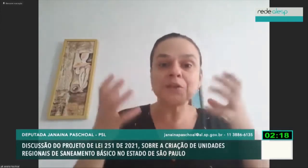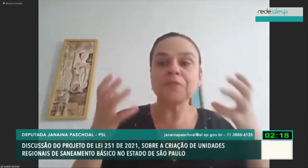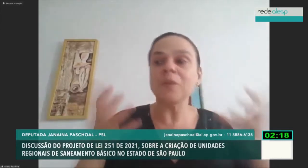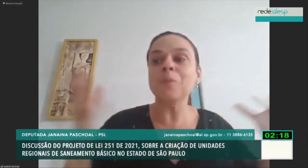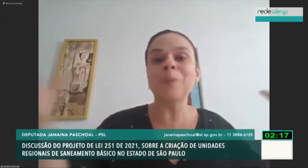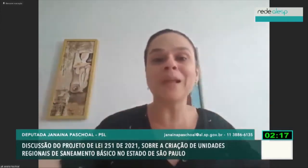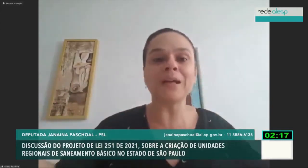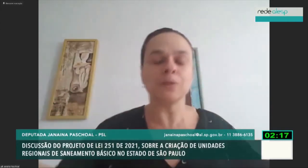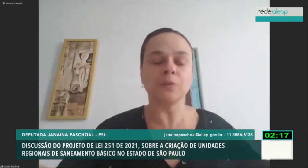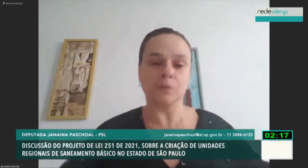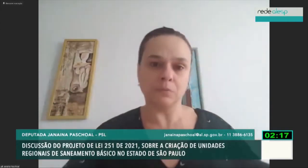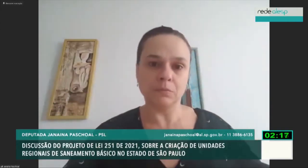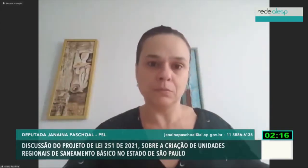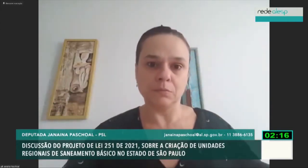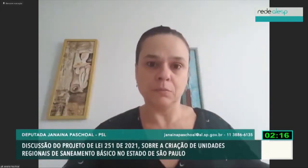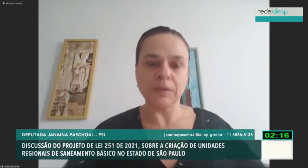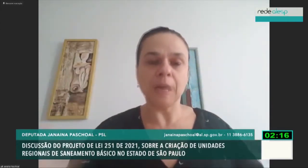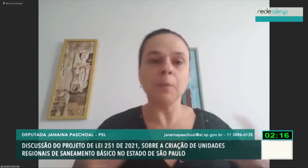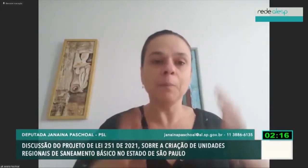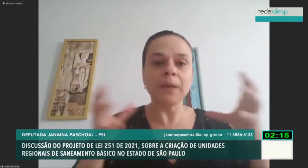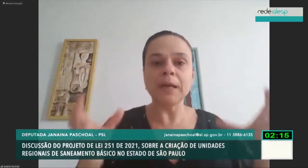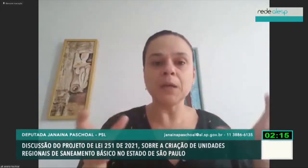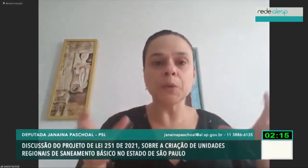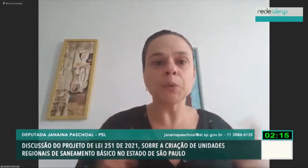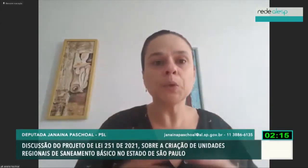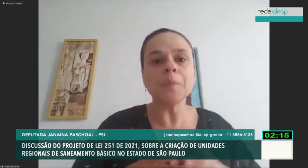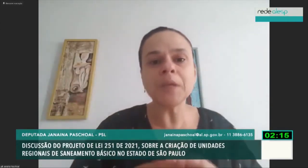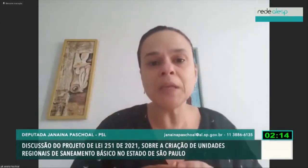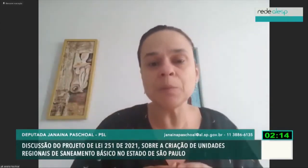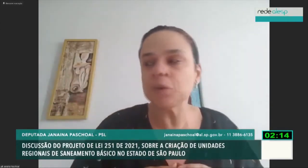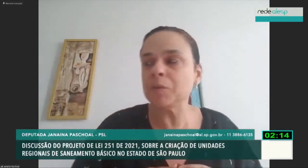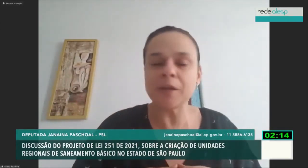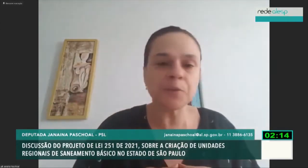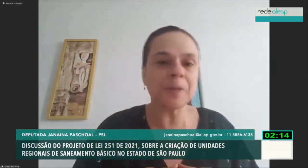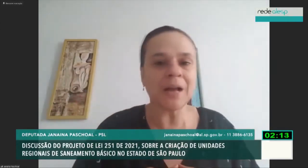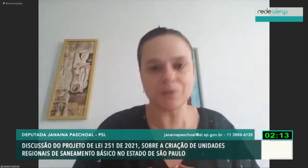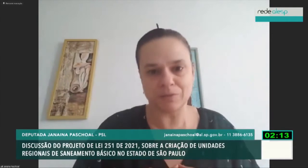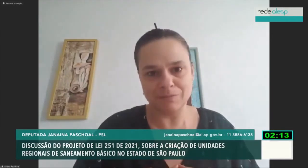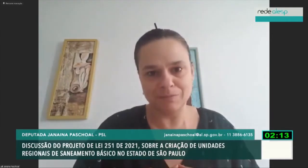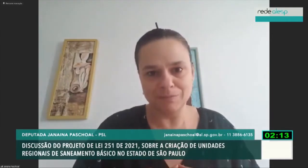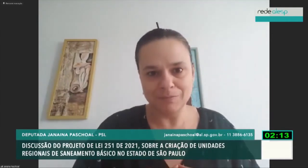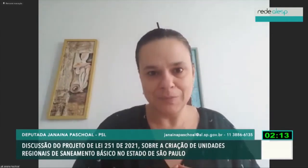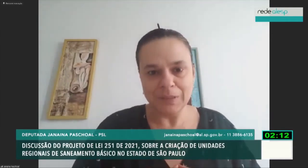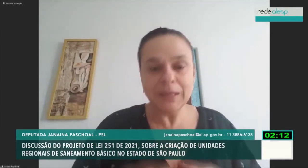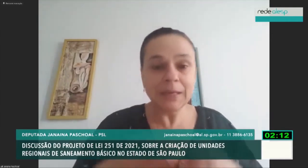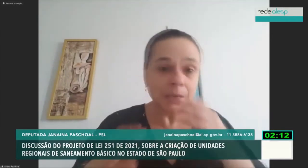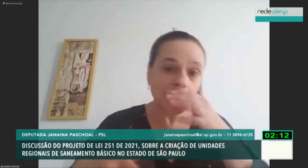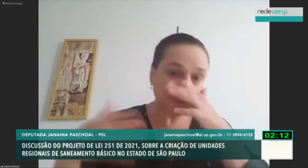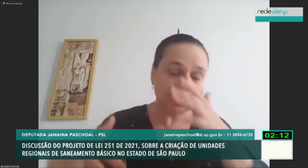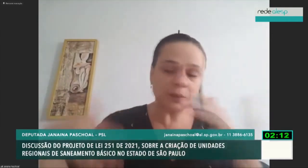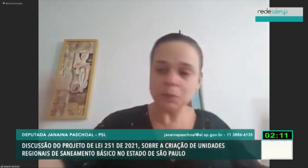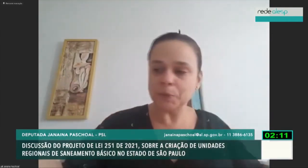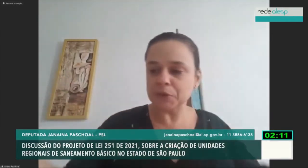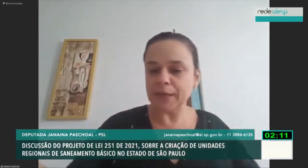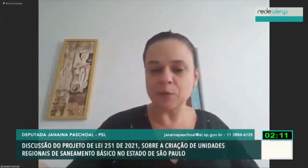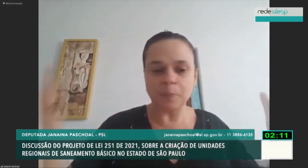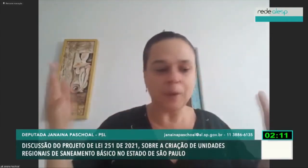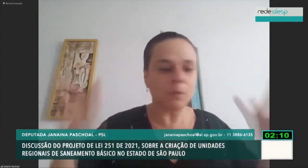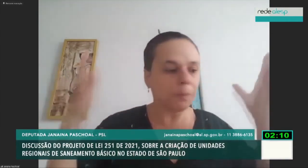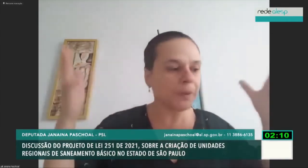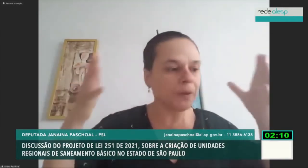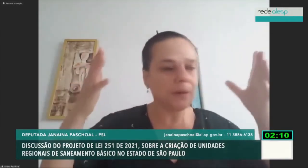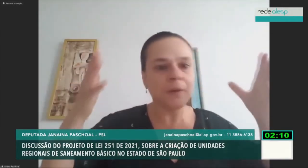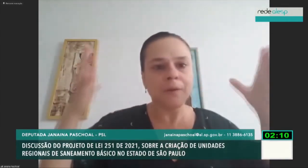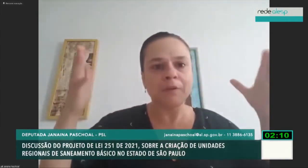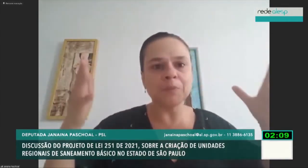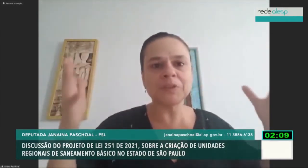Eu gostaria de ver um plano, sabe? Um plano, no mínimo, de médio prazo. E não apenas um